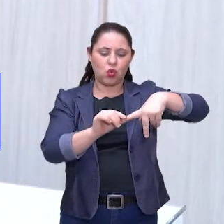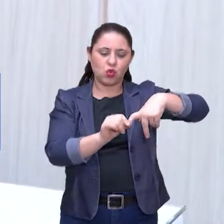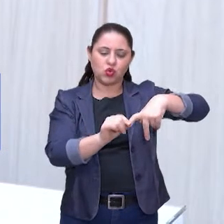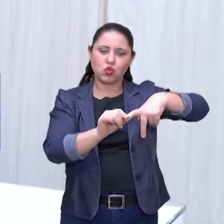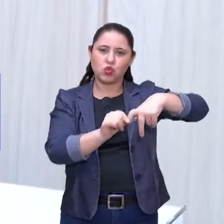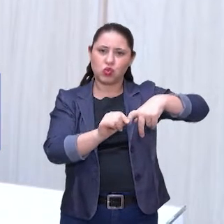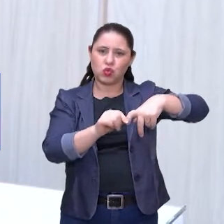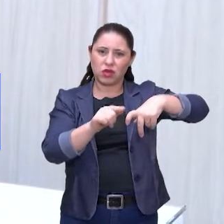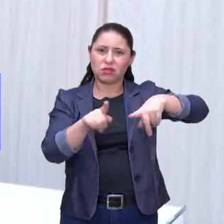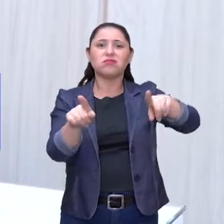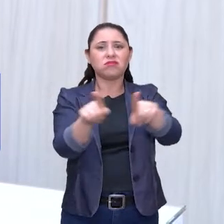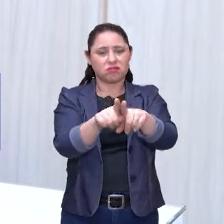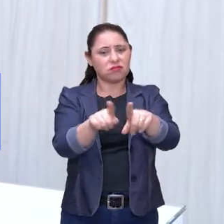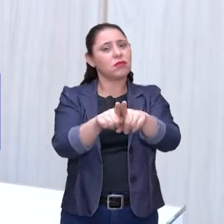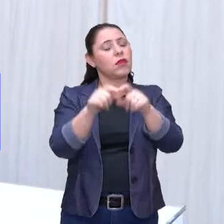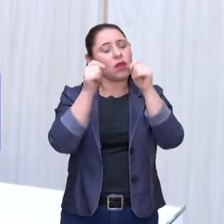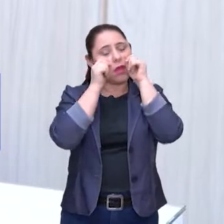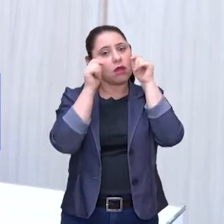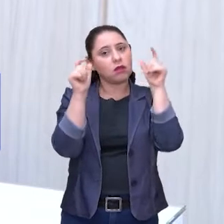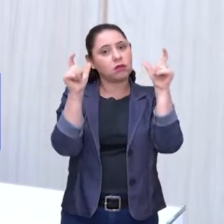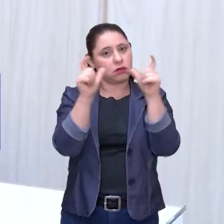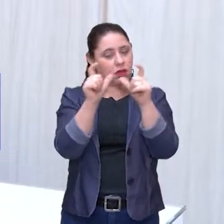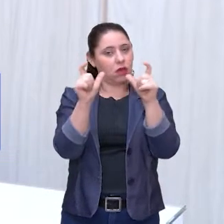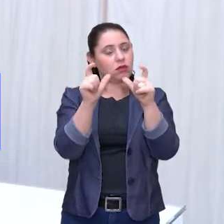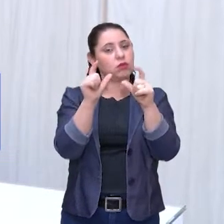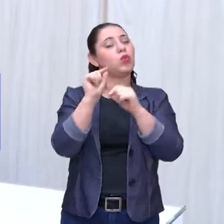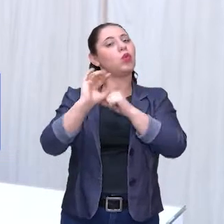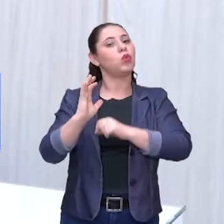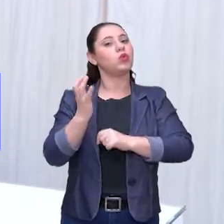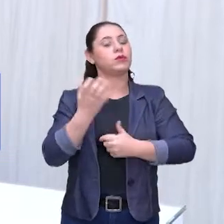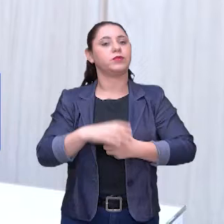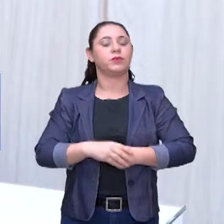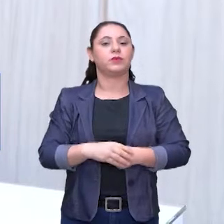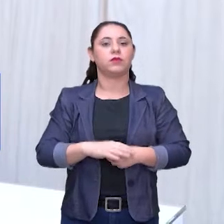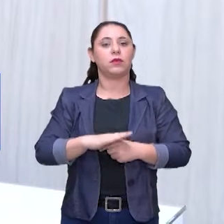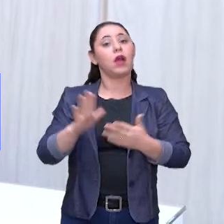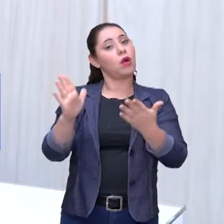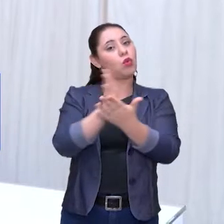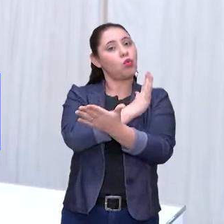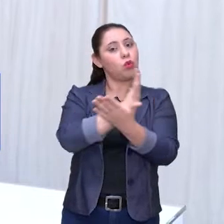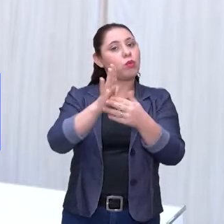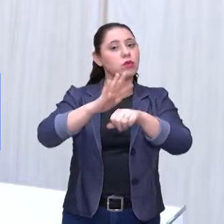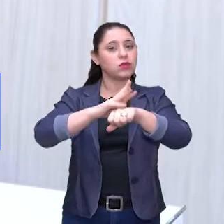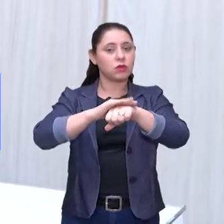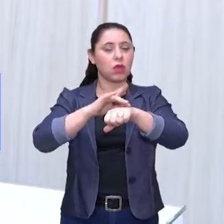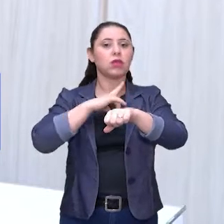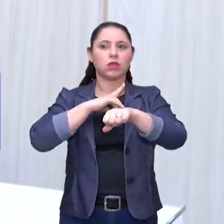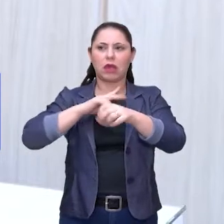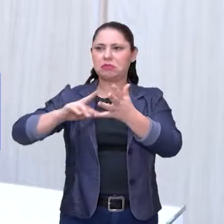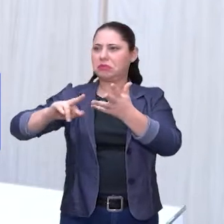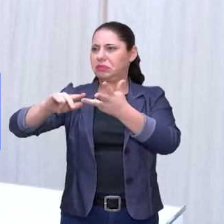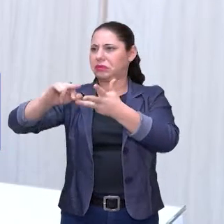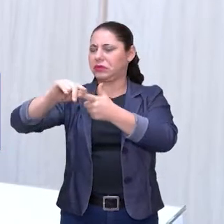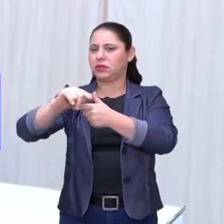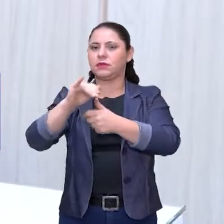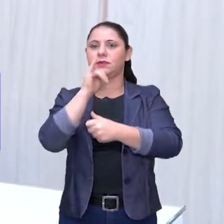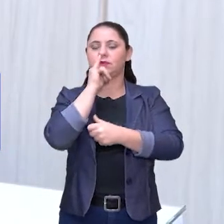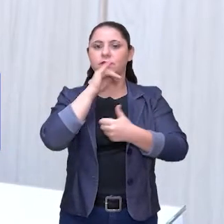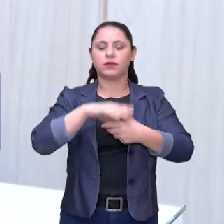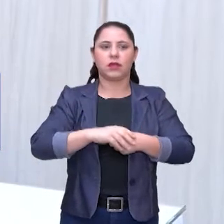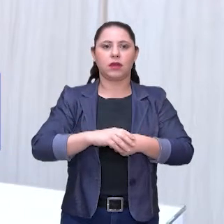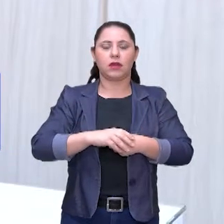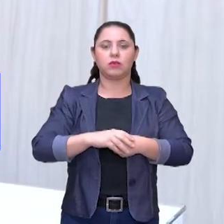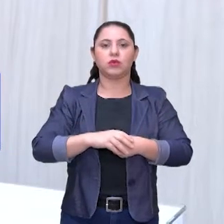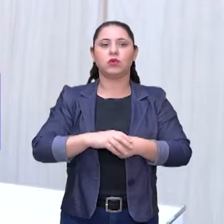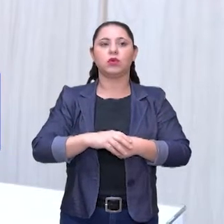dos joelhos. E então a gente tem que ficar atento para esses casos. Estou falando de algumas doenças, né? Existem outras,